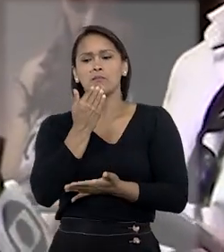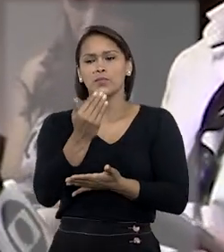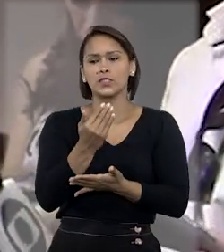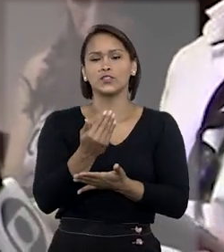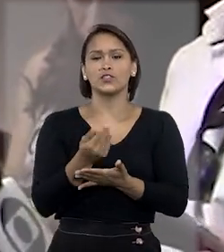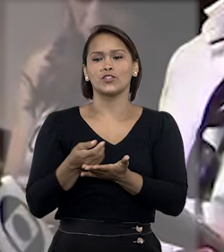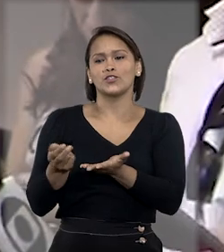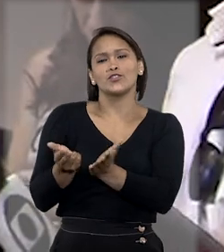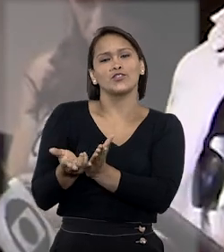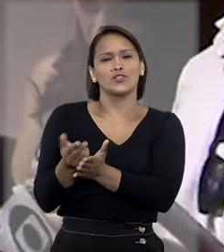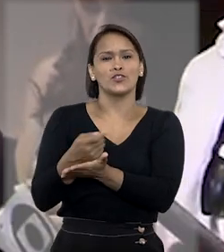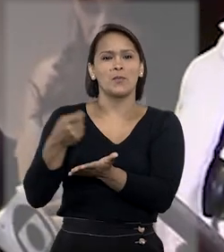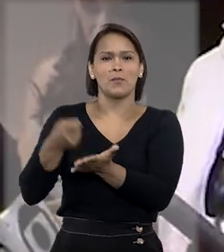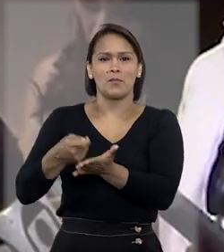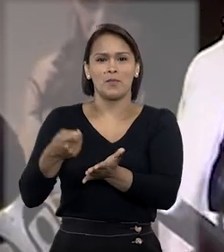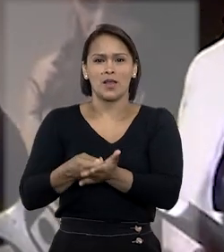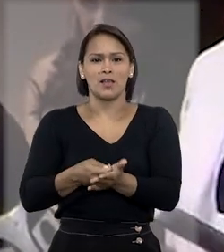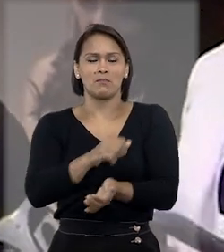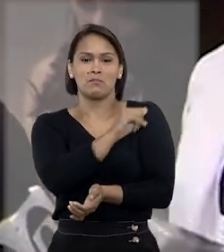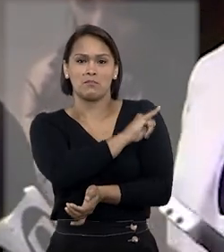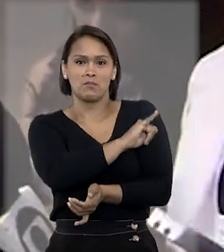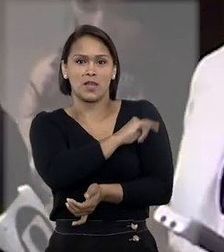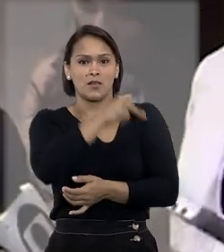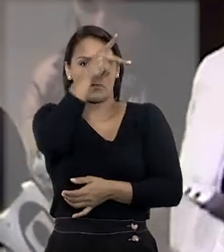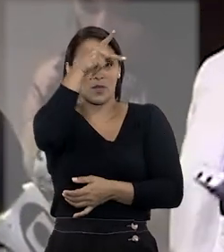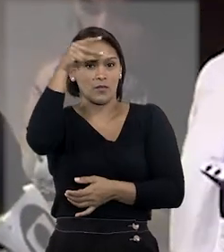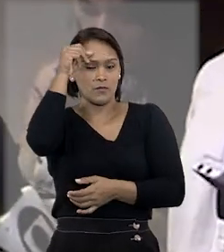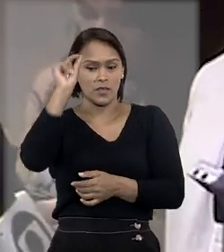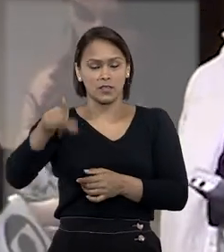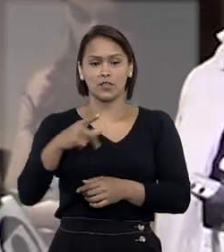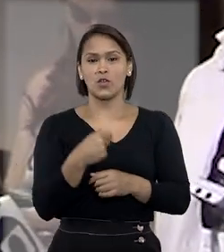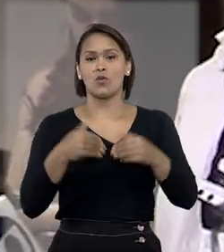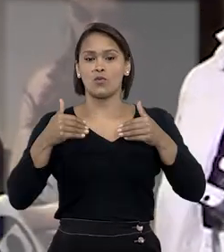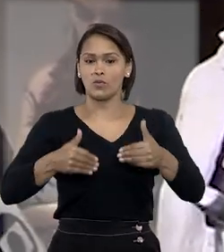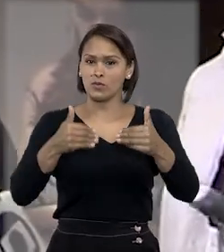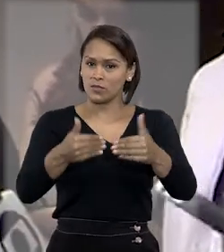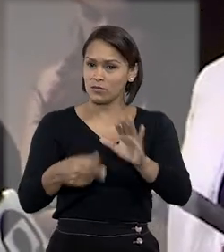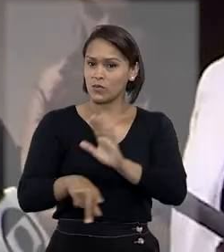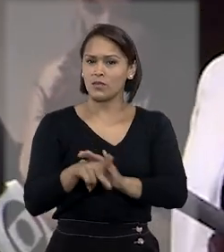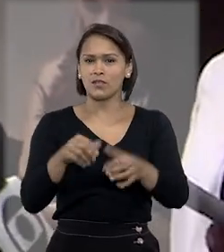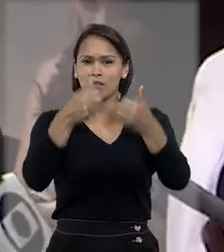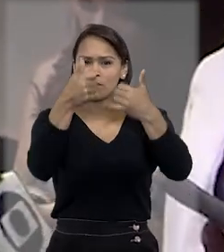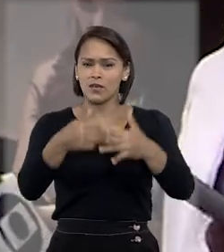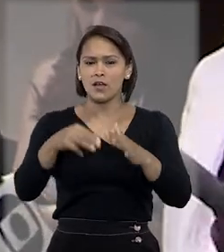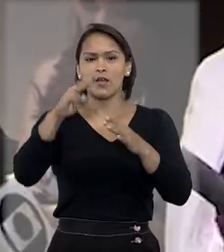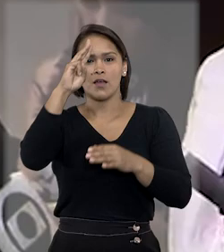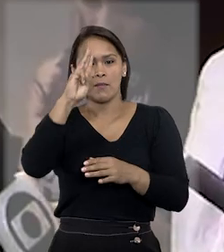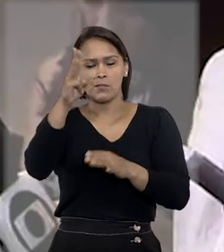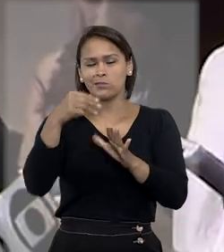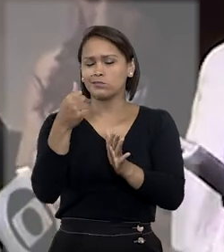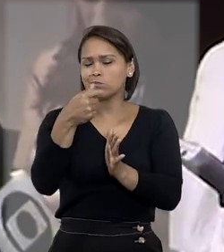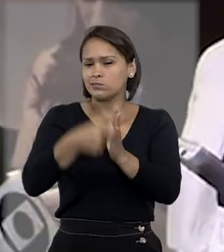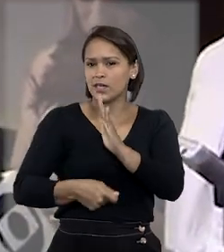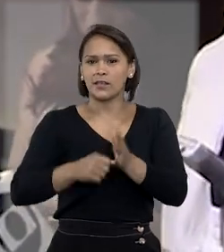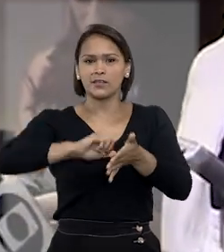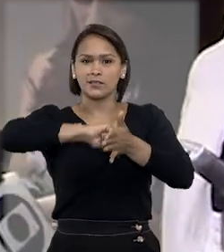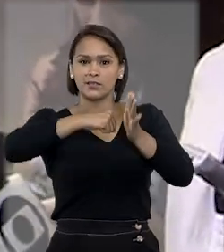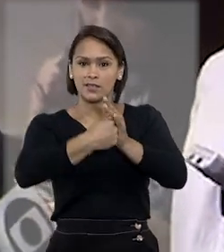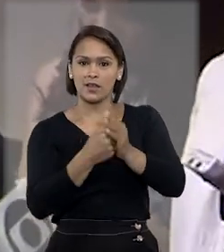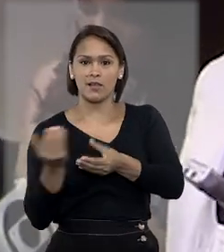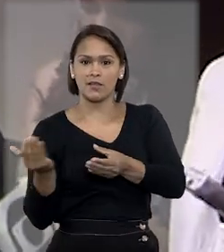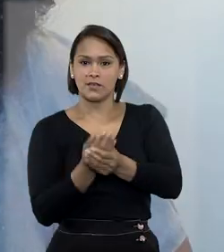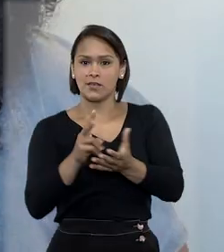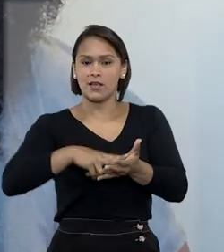mediante o pedido de propina por Eduardo Paes o Tribunal Regional Federal da 2ª região delegou habeas corpus para